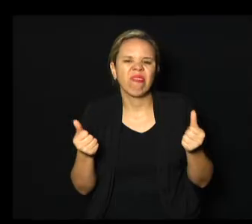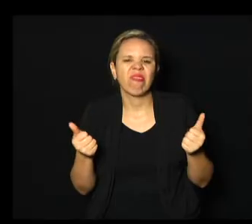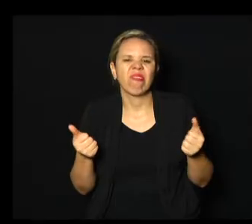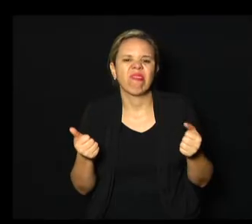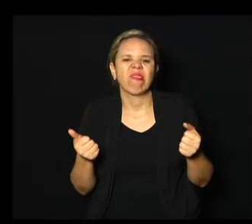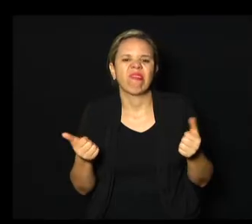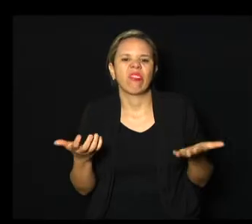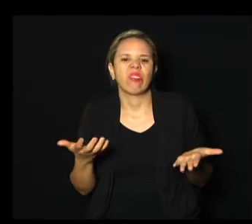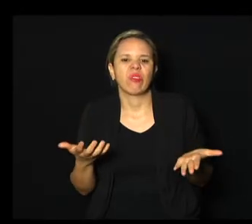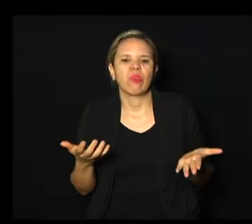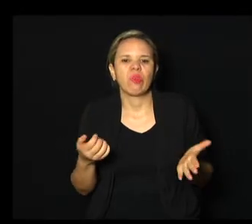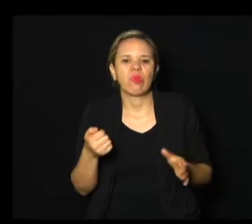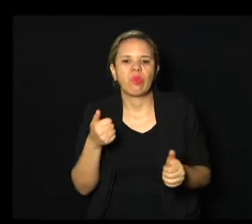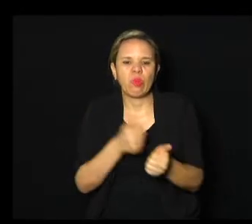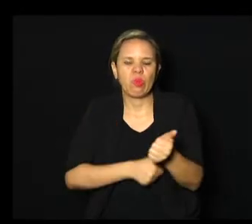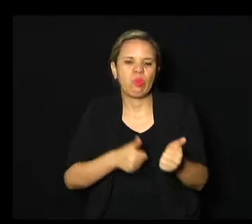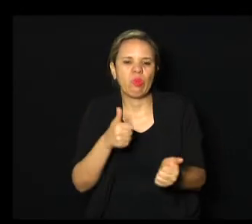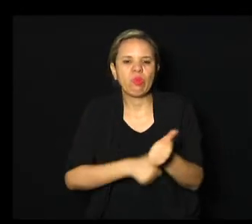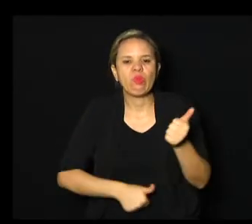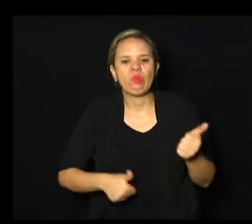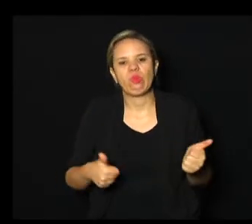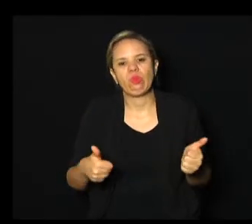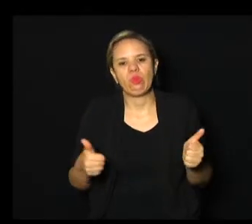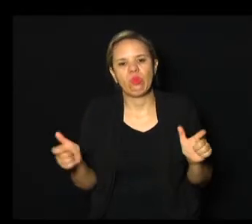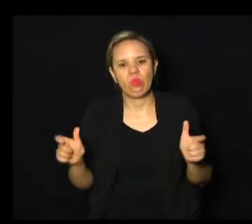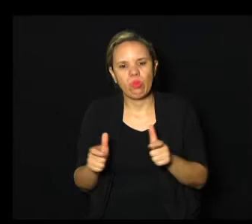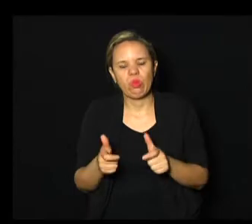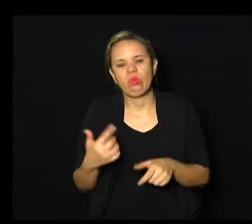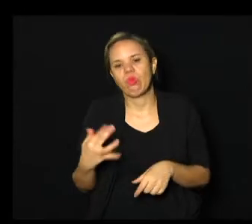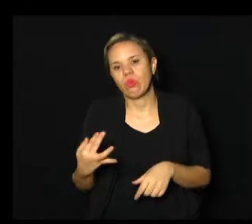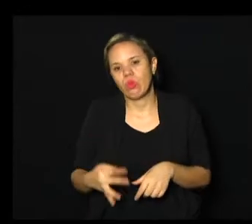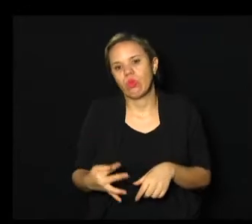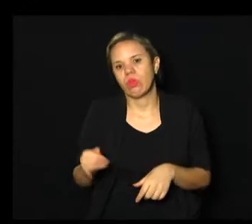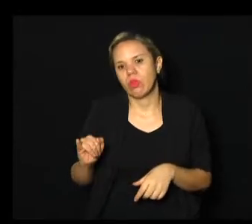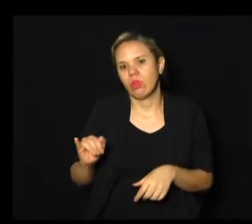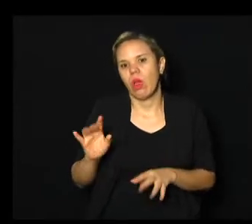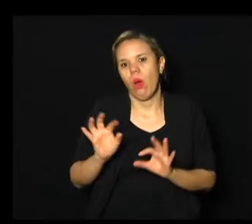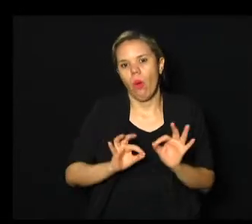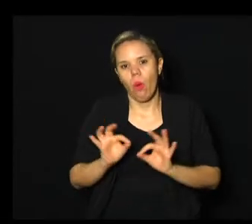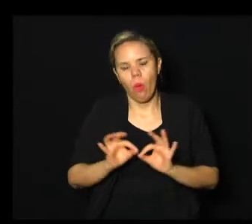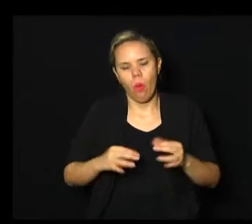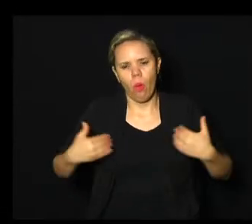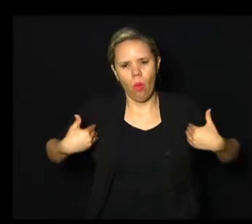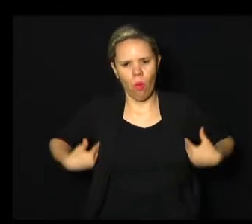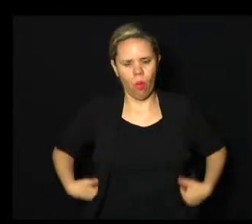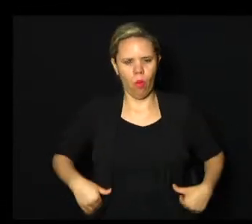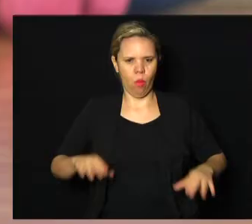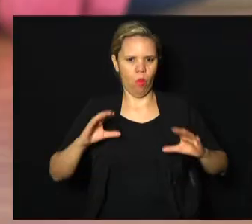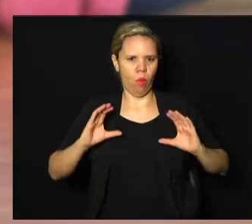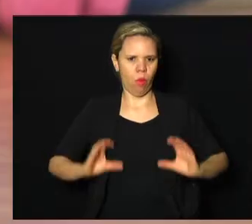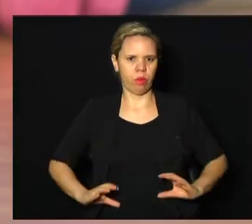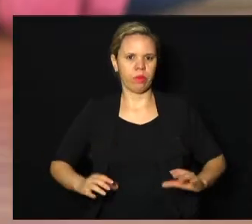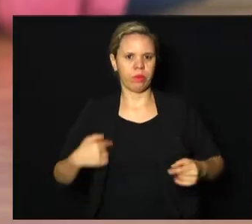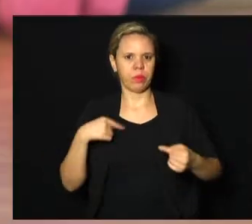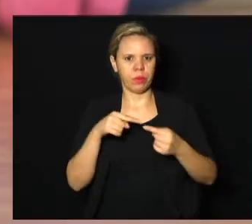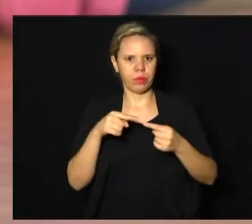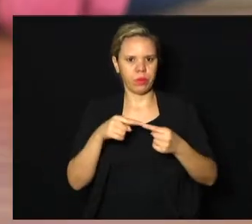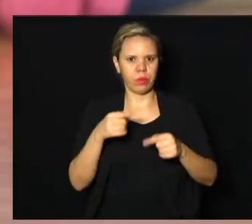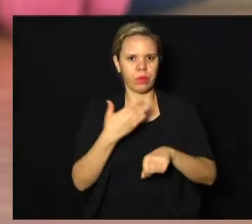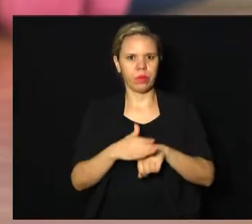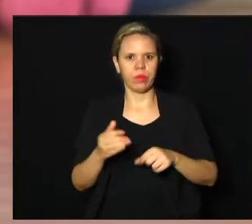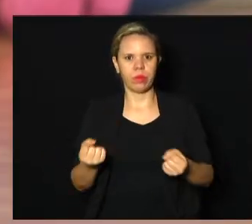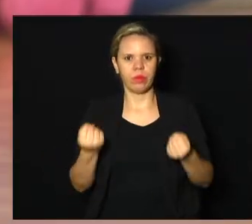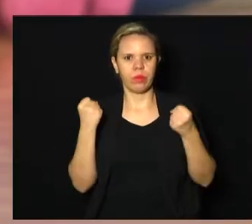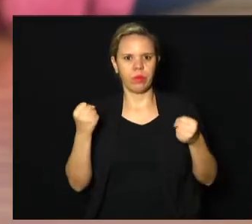seu tecido cartilaginoso. Então, cada vez mais, essa organização de postura e de atividade física tem